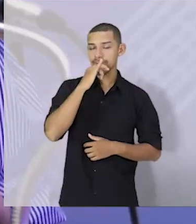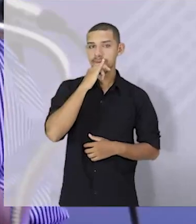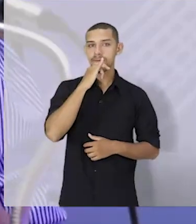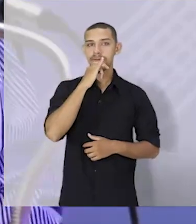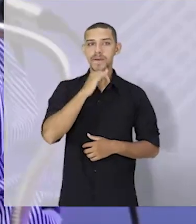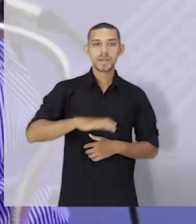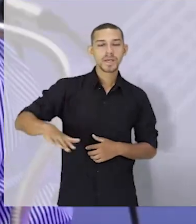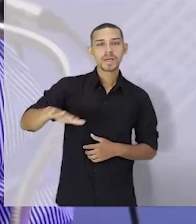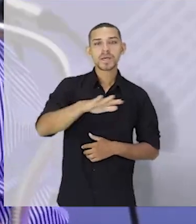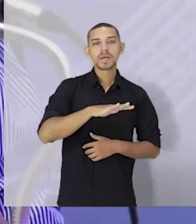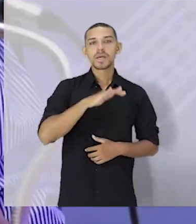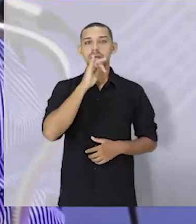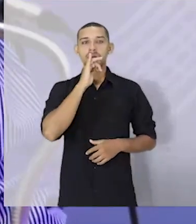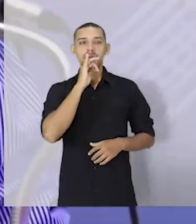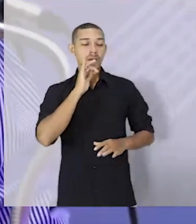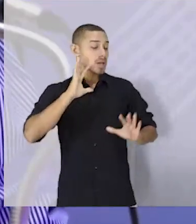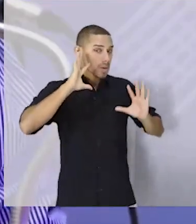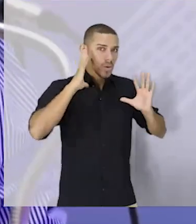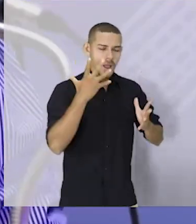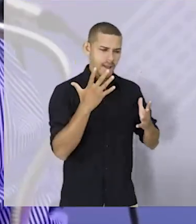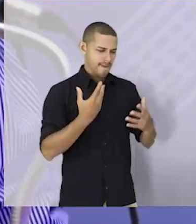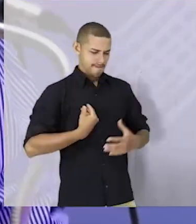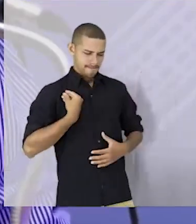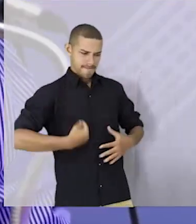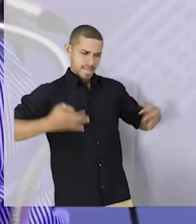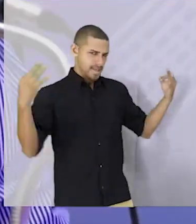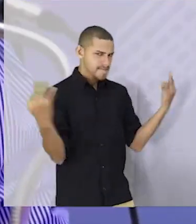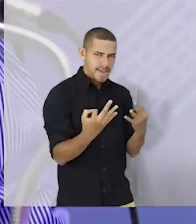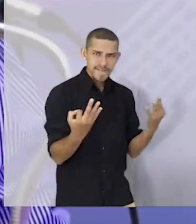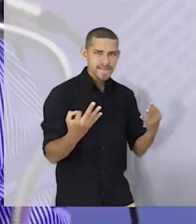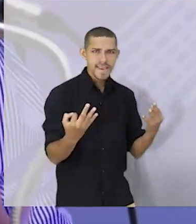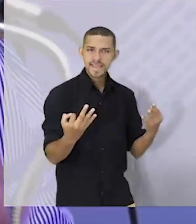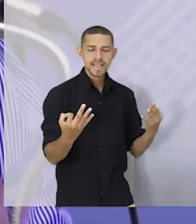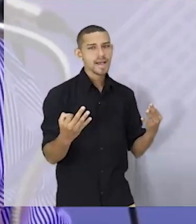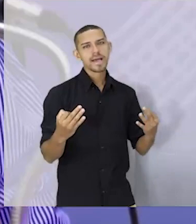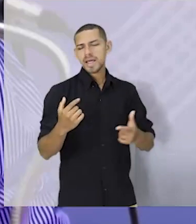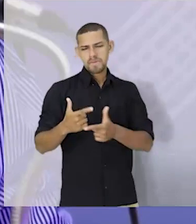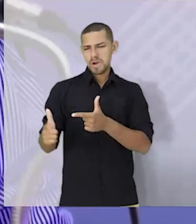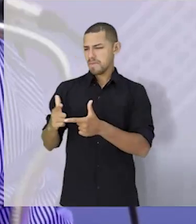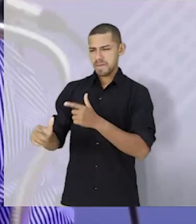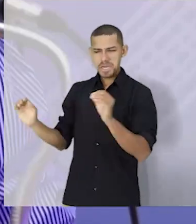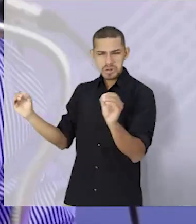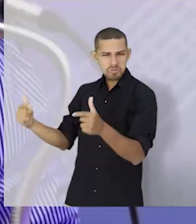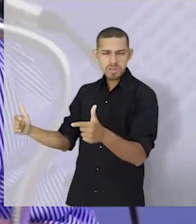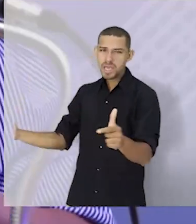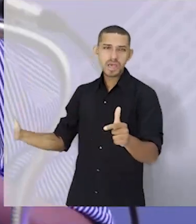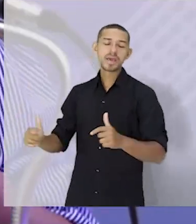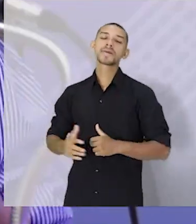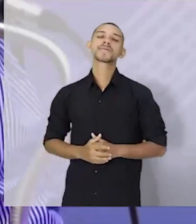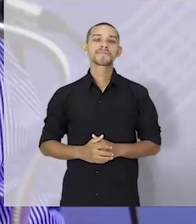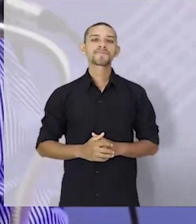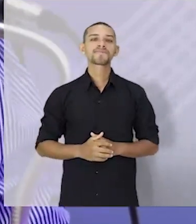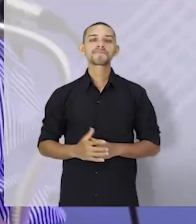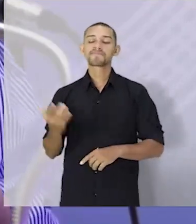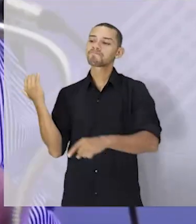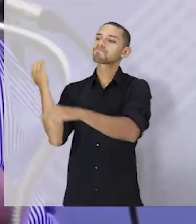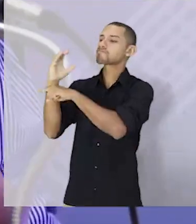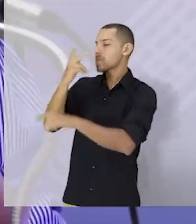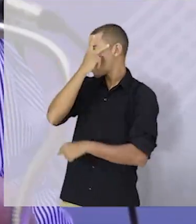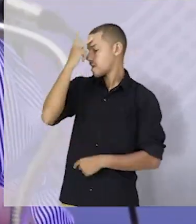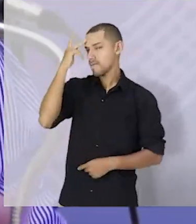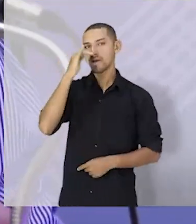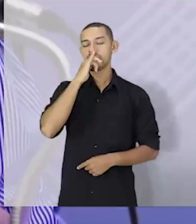que colocam lá que é uma vida perfeita, né? Que não tem problemas, colocar que essa pessoa